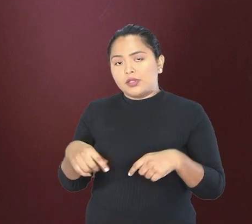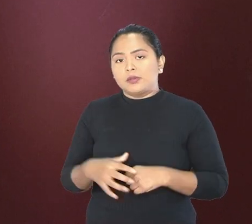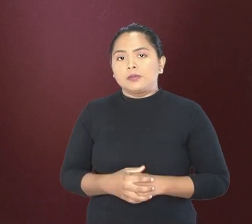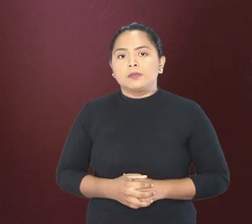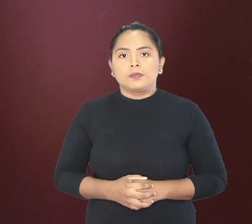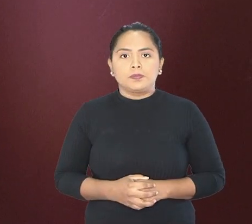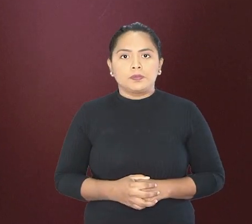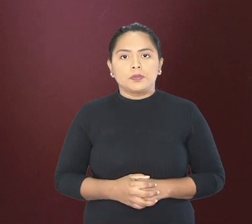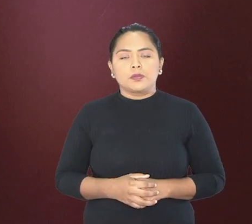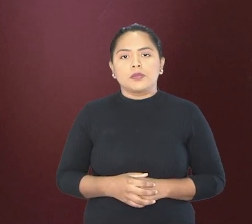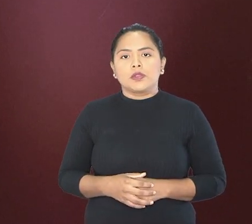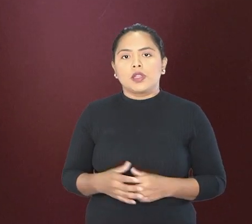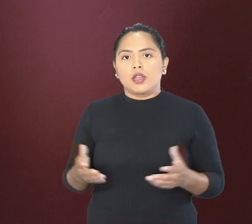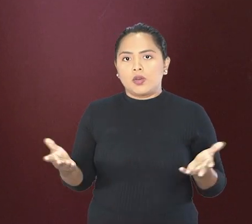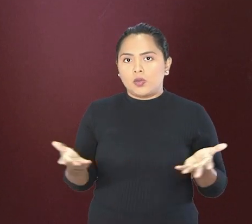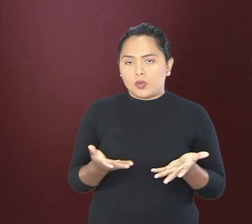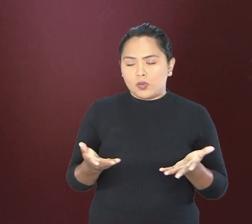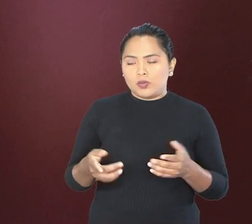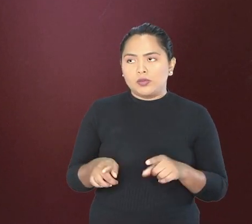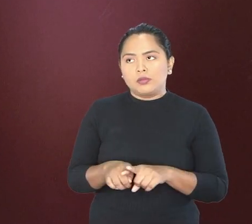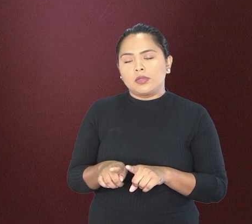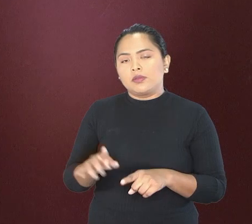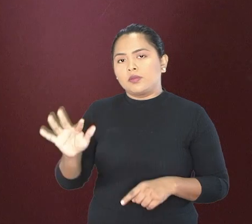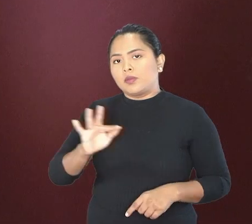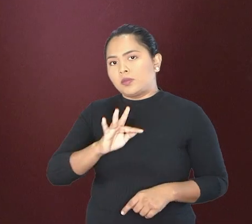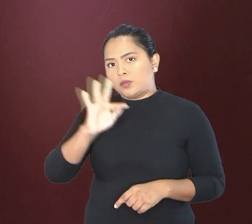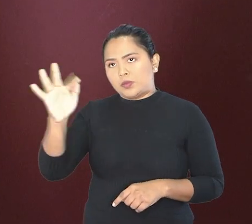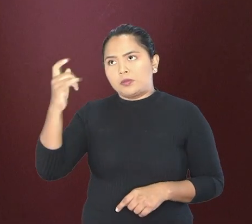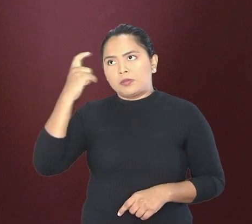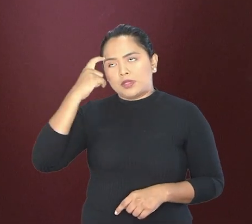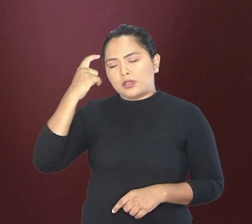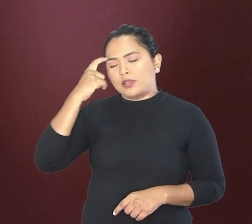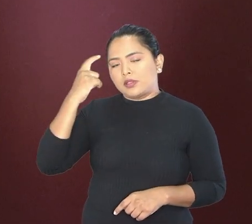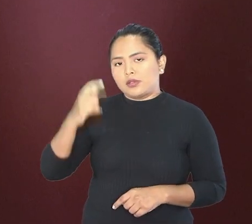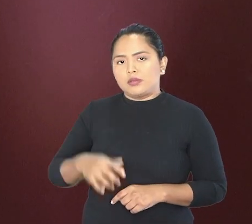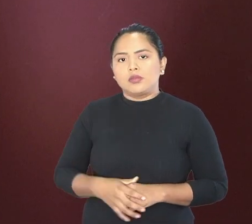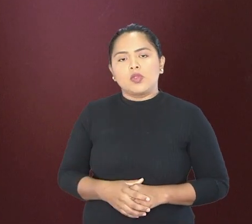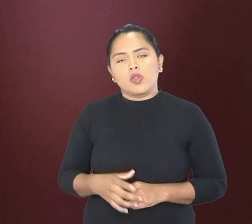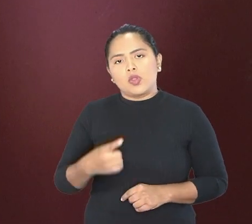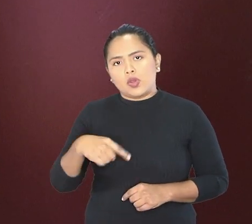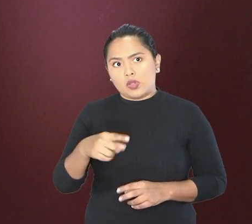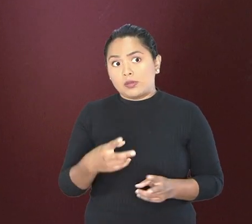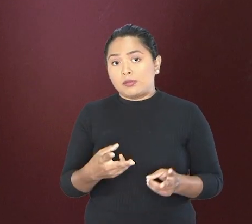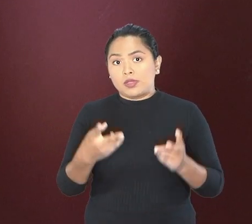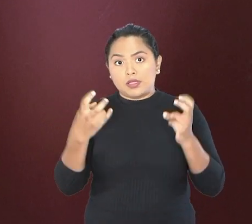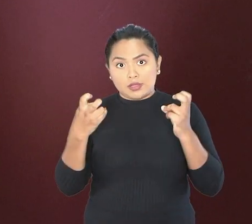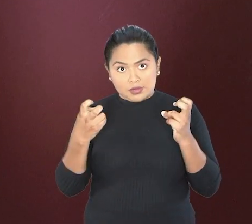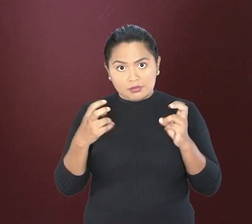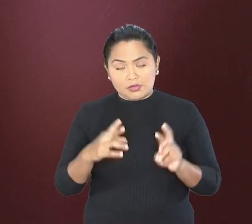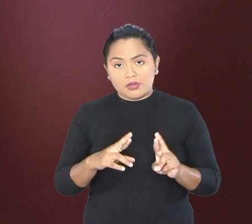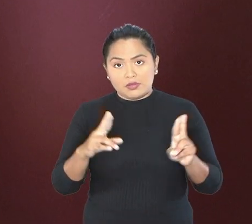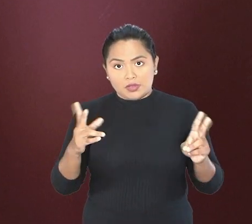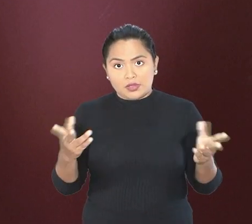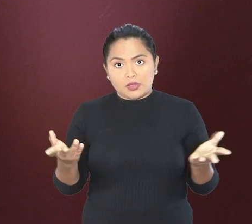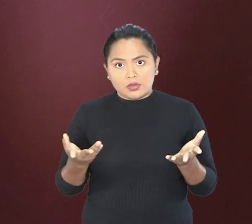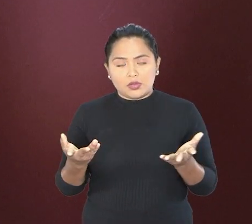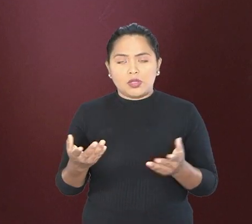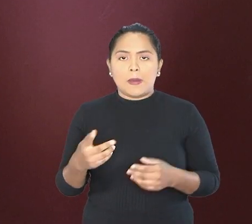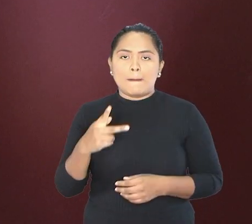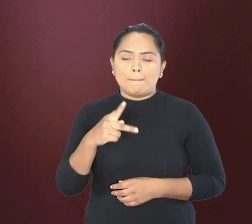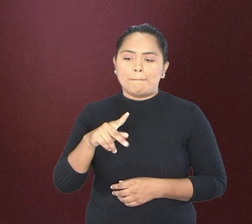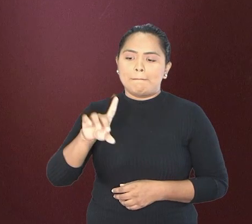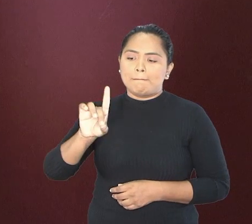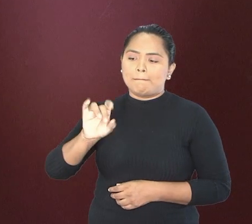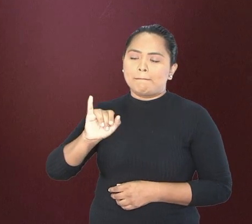para o momento atual quanto para o momento futuro. E a gente já tem visto o resultado disso, né? Então, no nosso PDI, por exemplo, nós